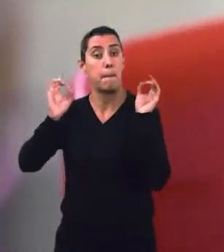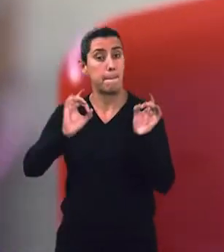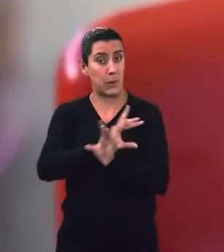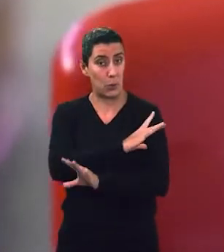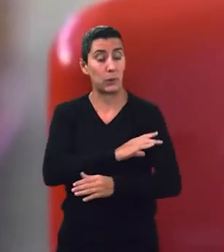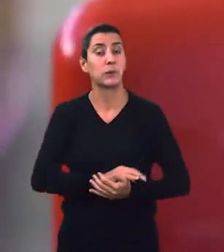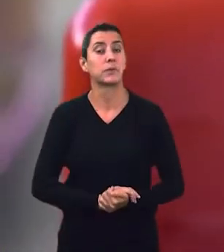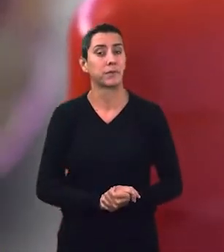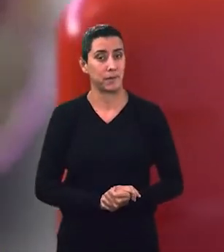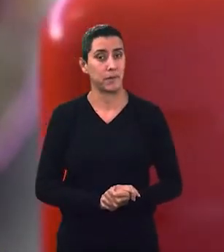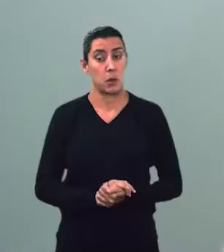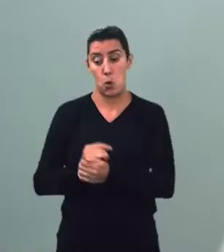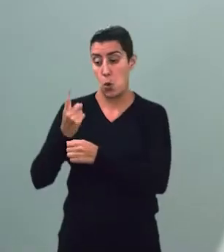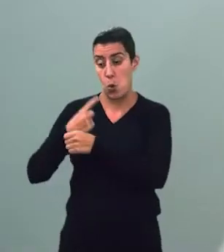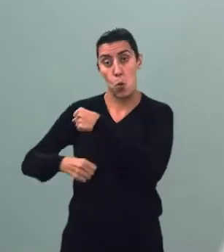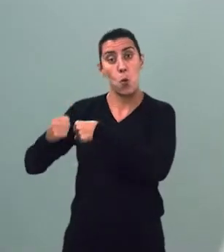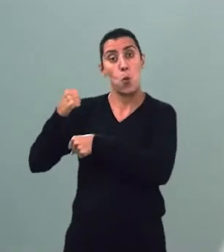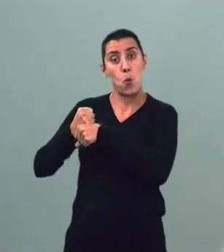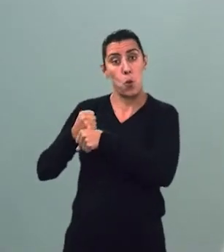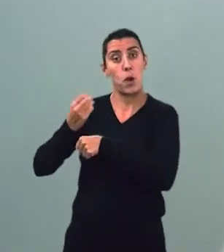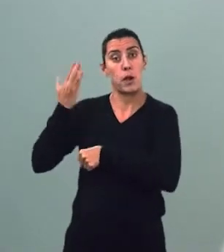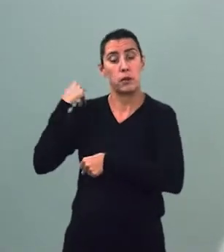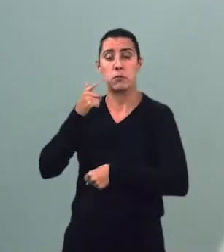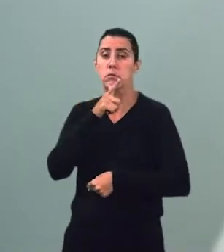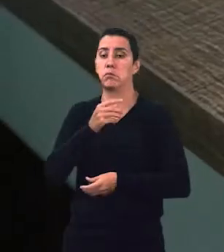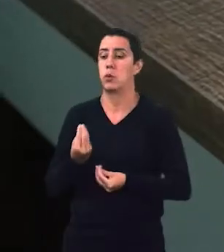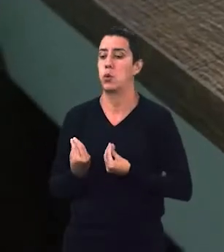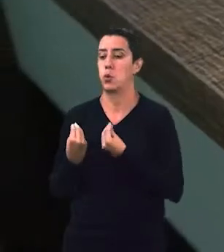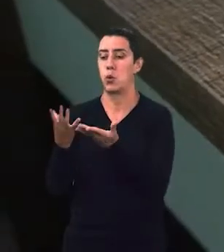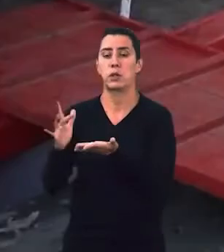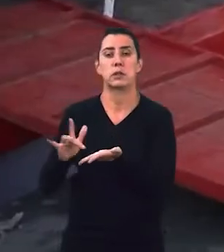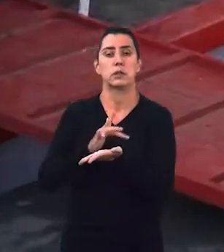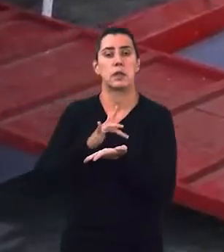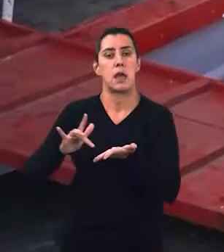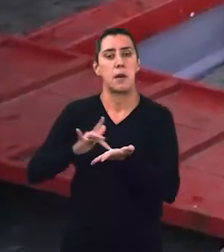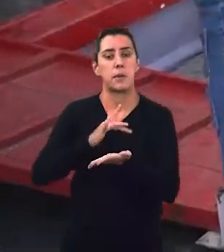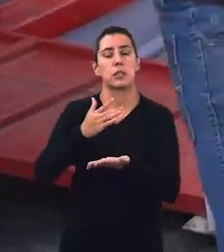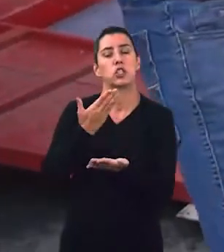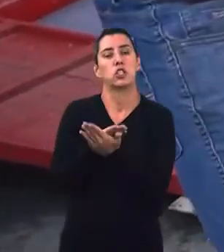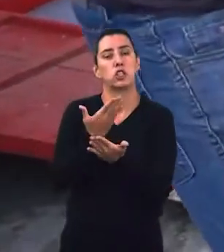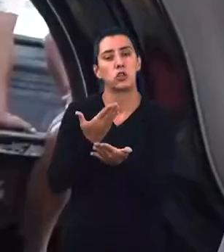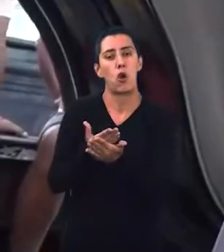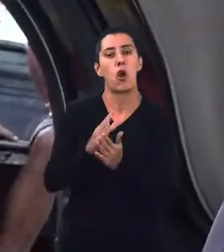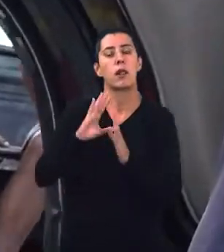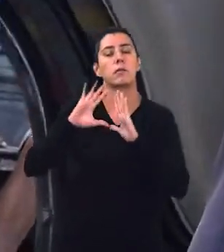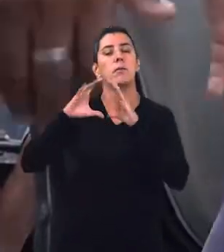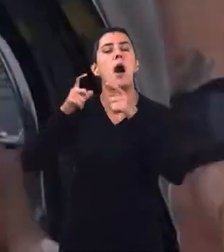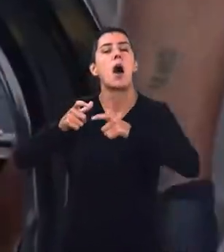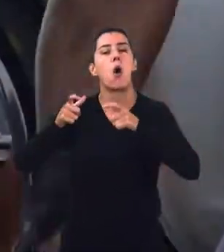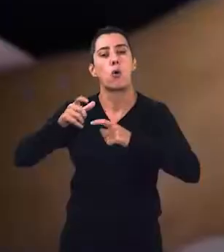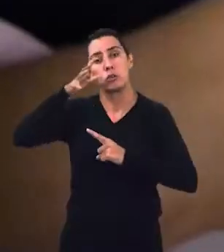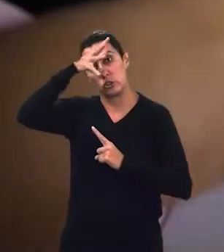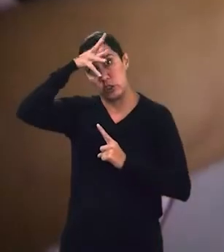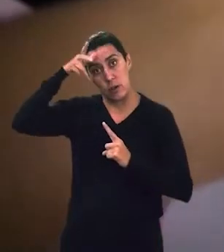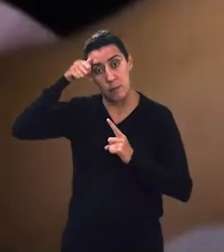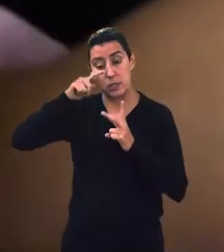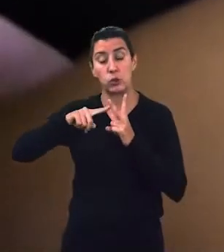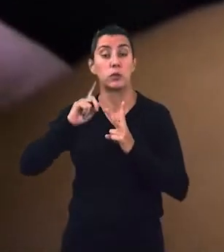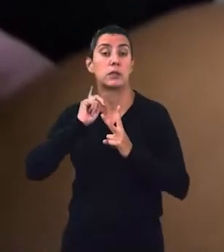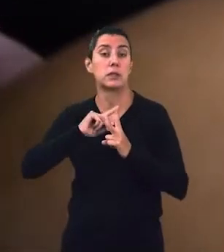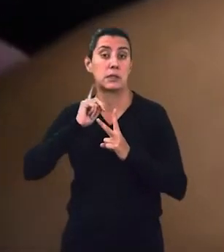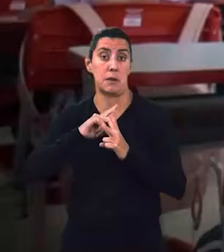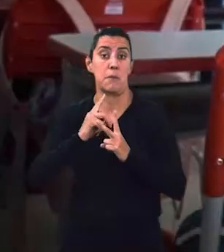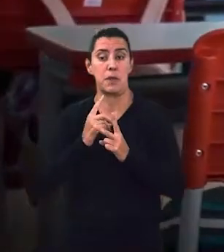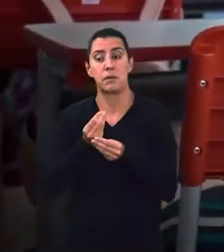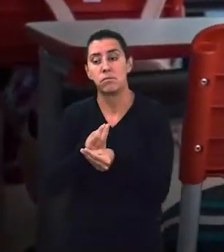Ainda no ano passado, a Huawei doou tablets para comunidades escolares no Amazonas e Minas Gerais, beneficiando centenas de estudantes